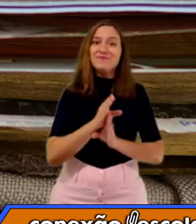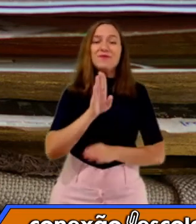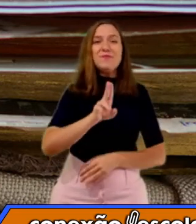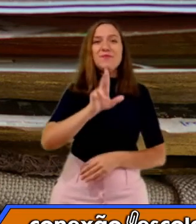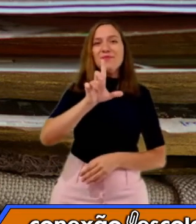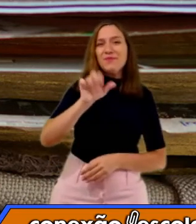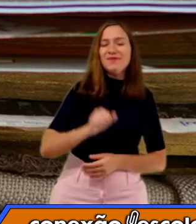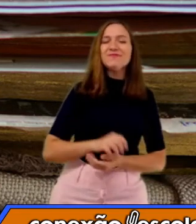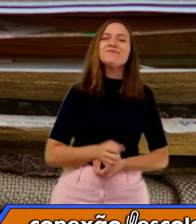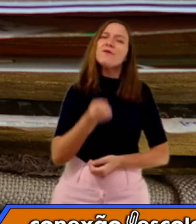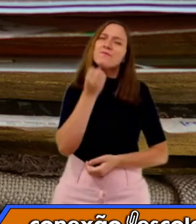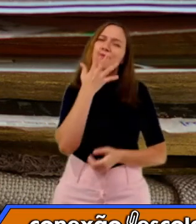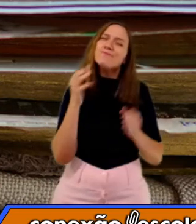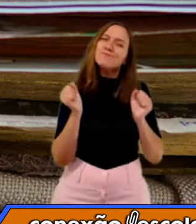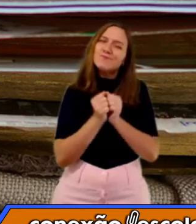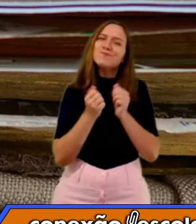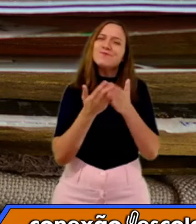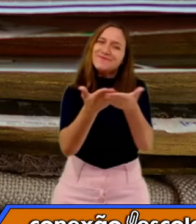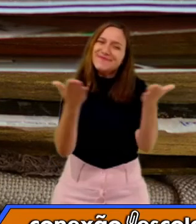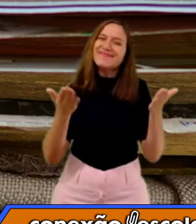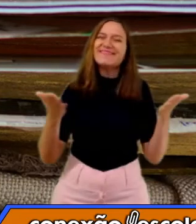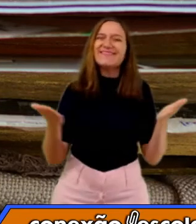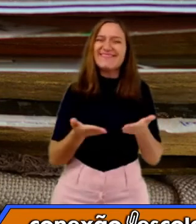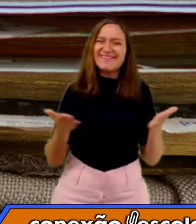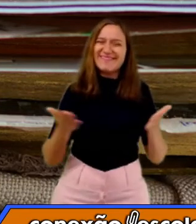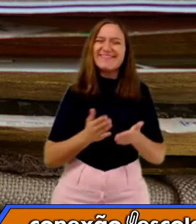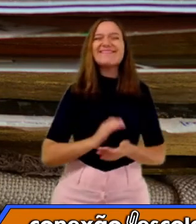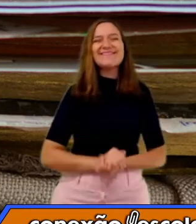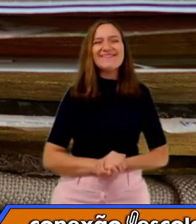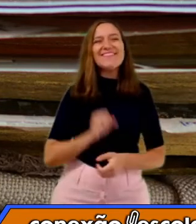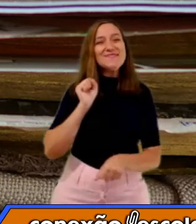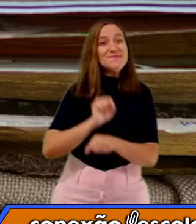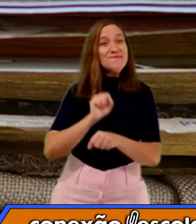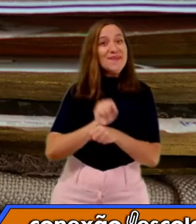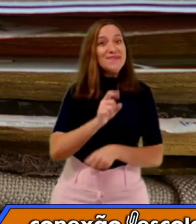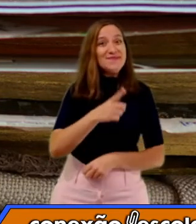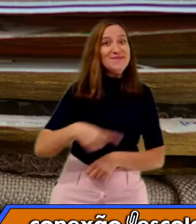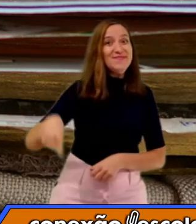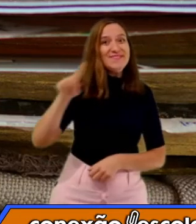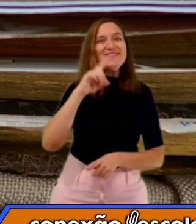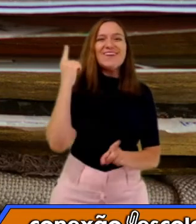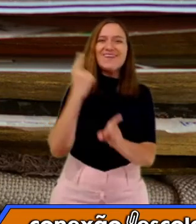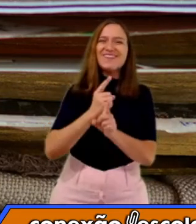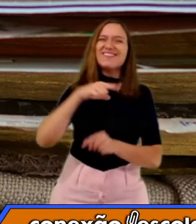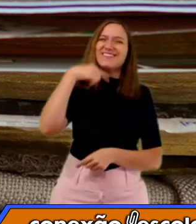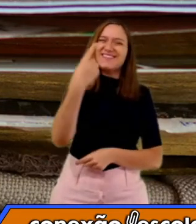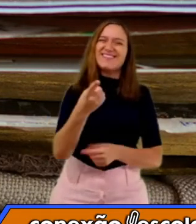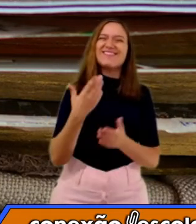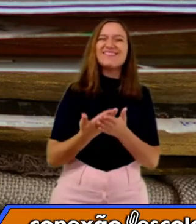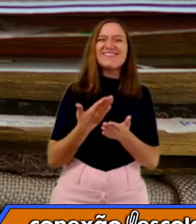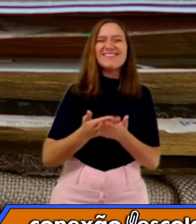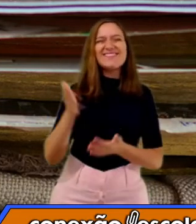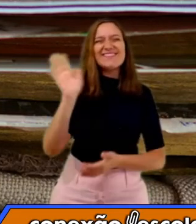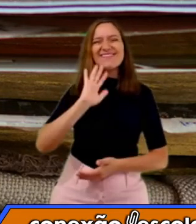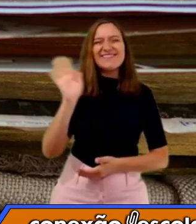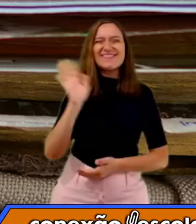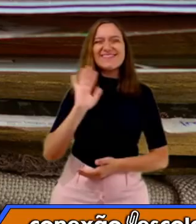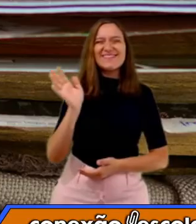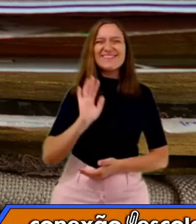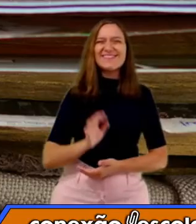bom estar aqui hoje com vocês. Aguardo vocês na próxima aula. Tchau,